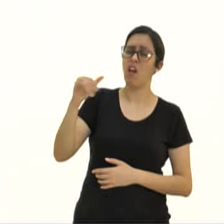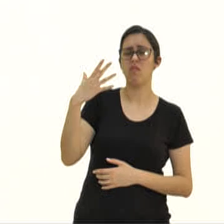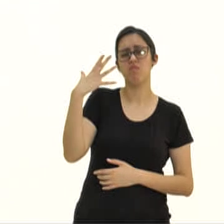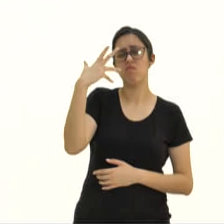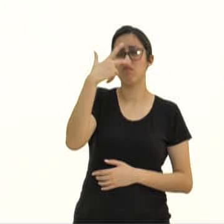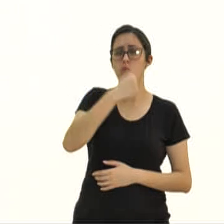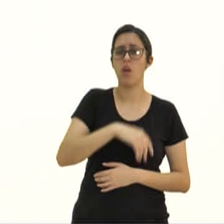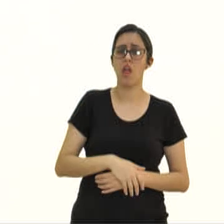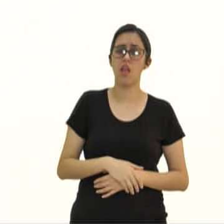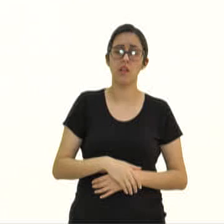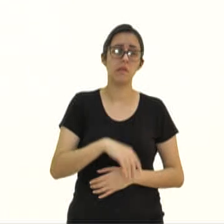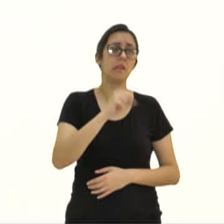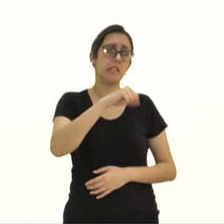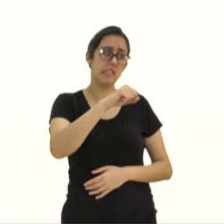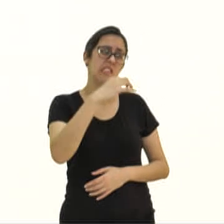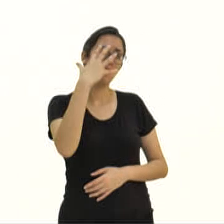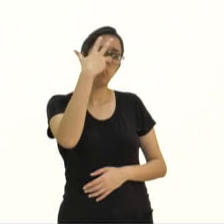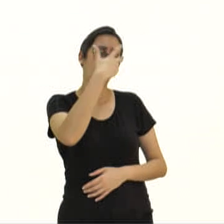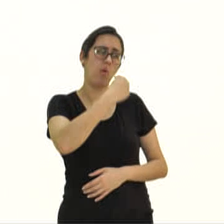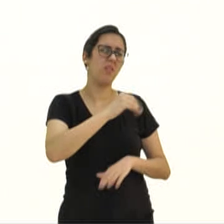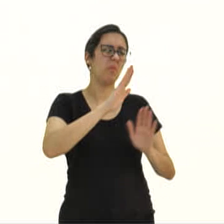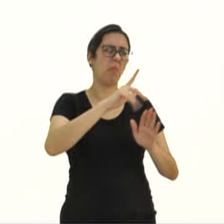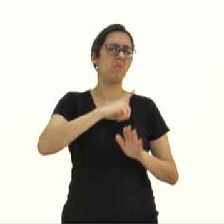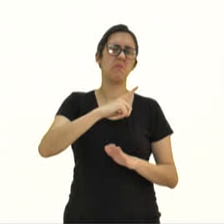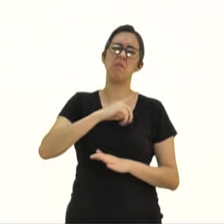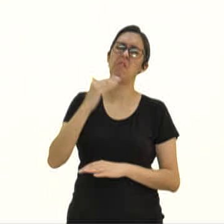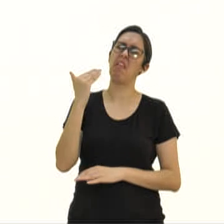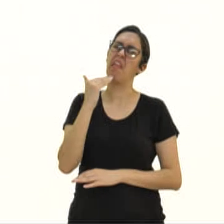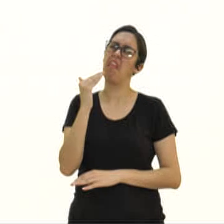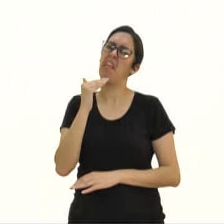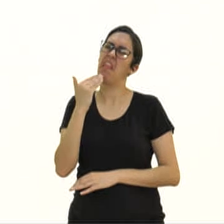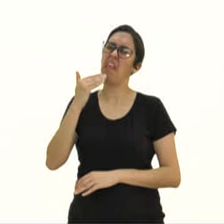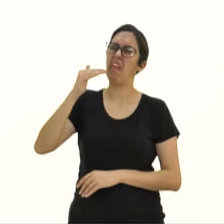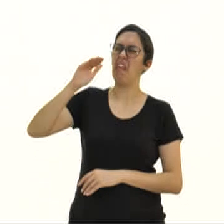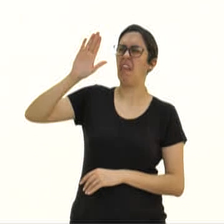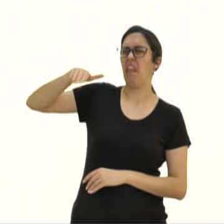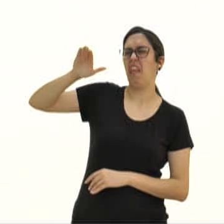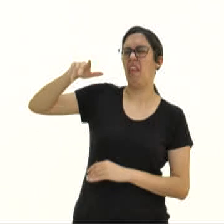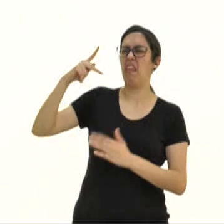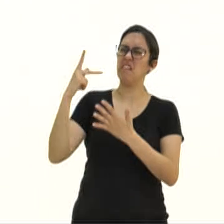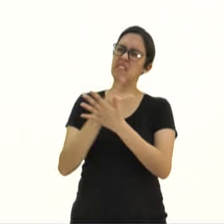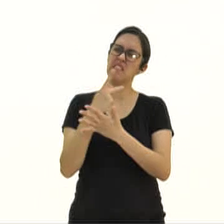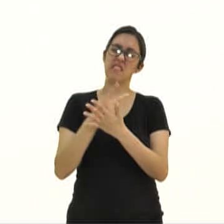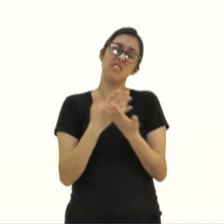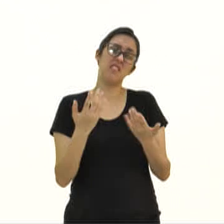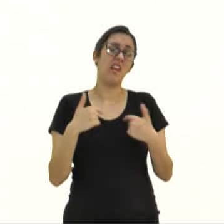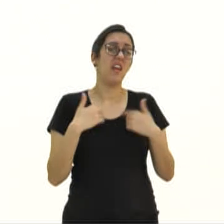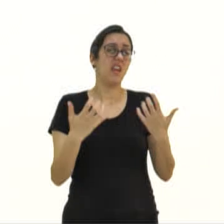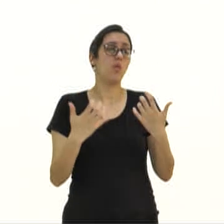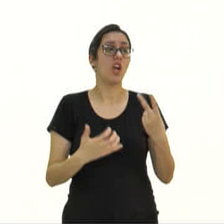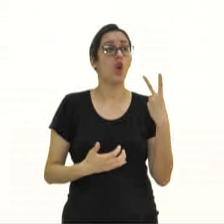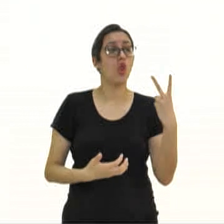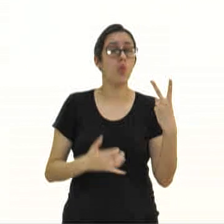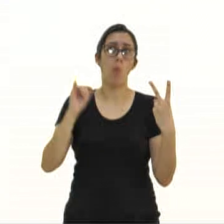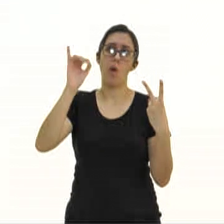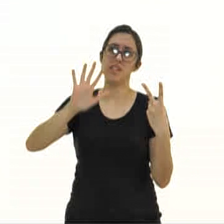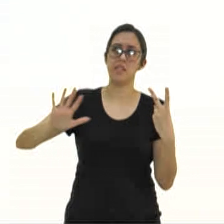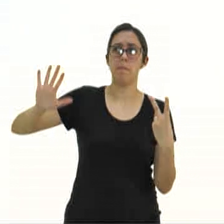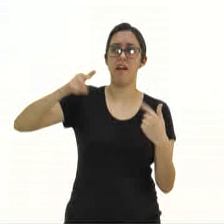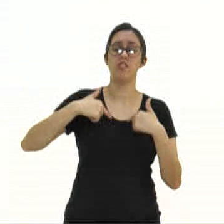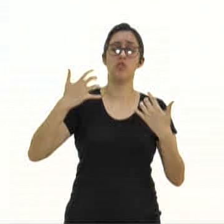Bonitos são, mas estão manchados. E depois, francamente, eu preferia 2 imagens, 2